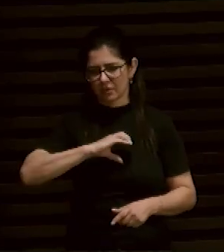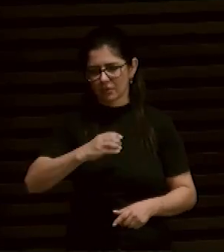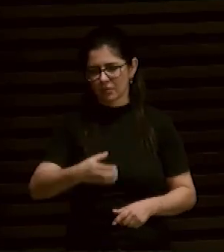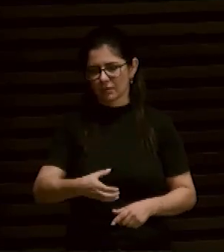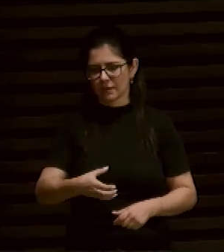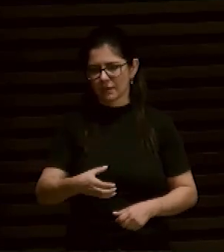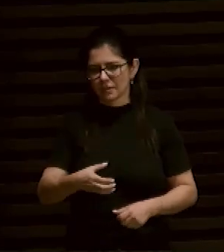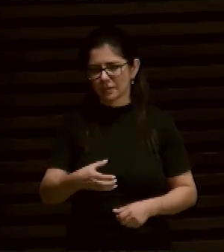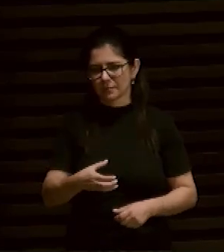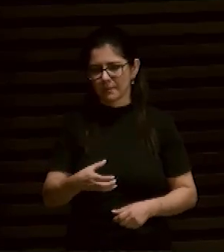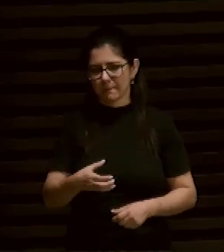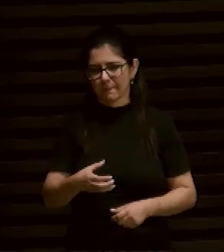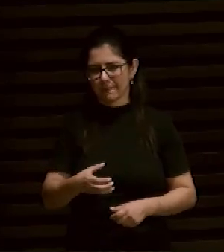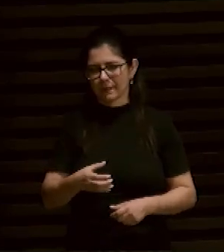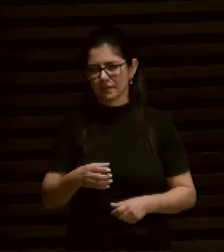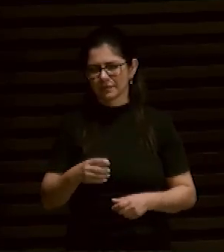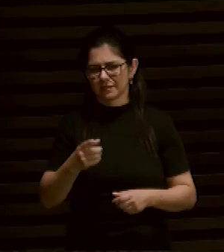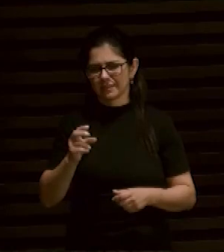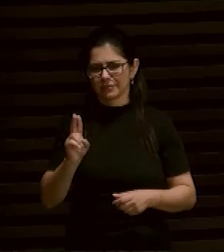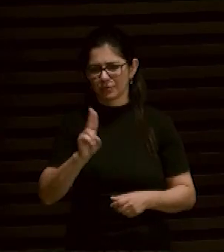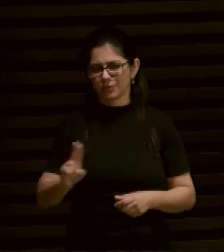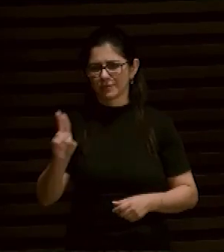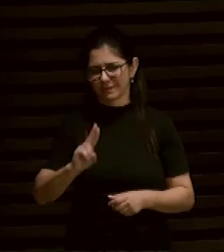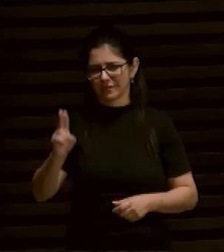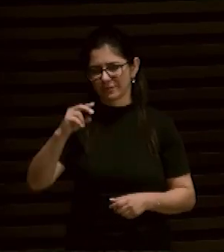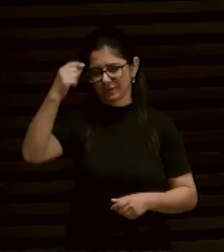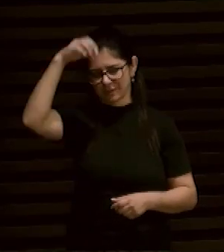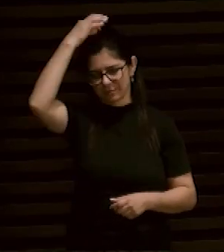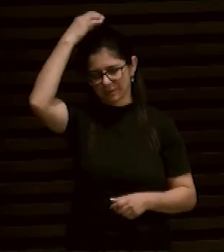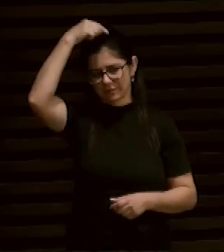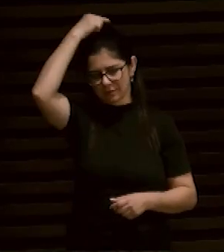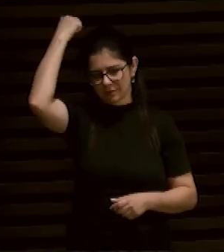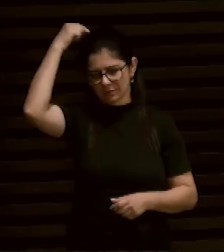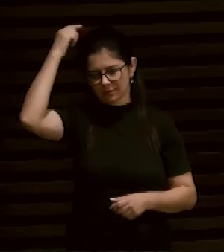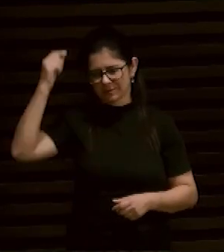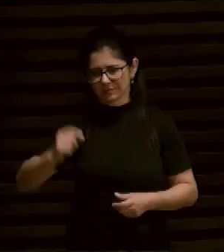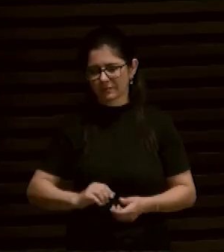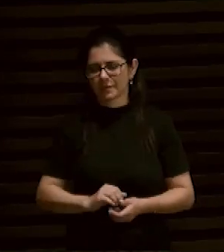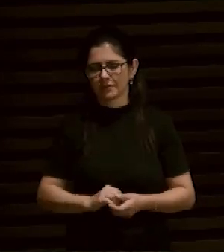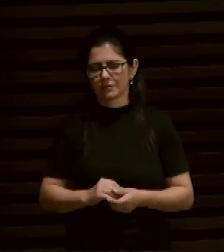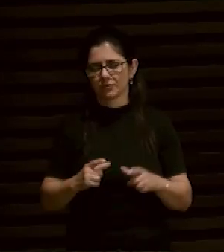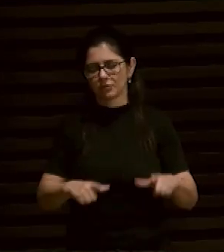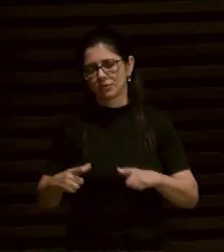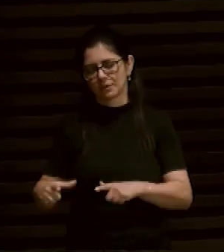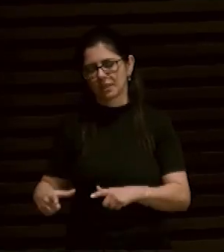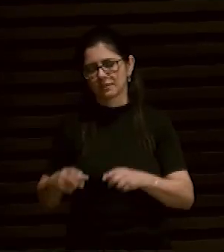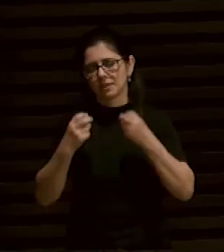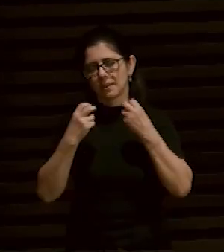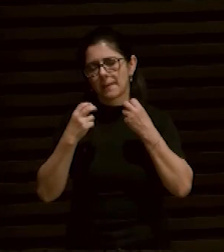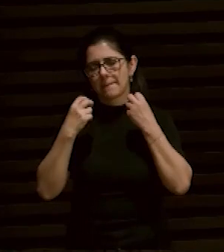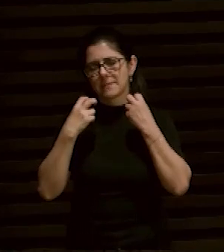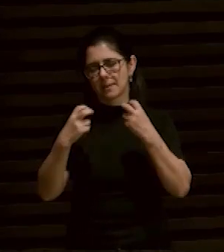Teu Espírito Santo aonde nós estivermos, para que aqueles que não creem possam chegar até a salvação pela pregação da Tua